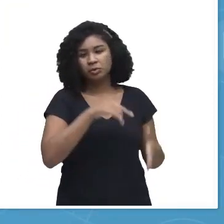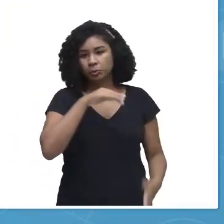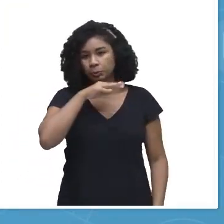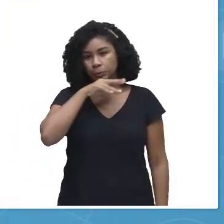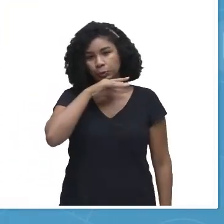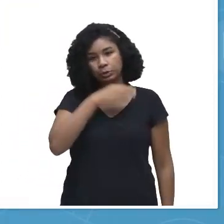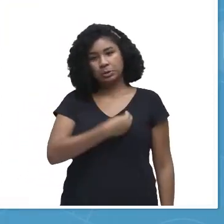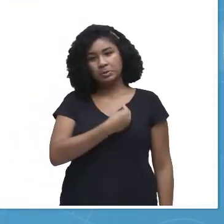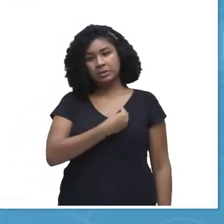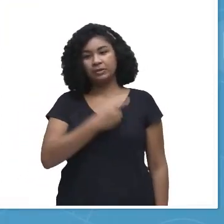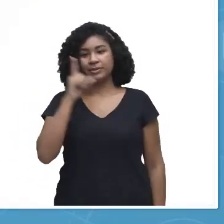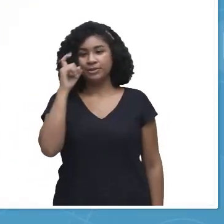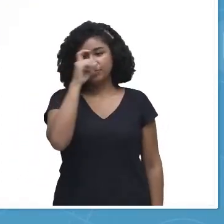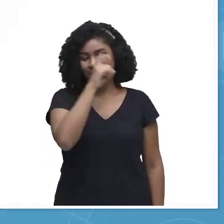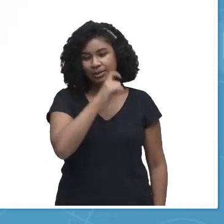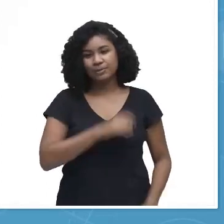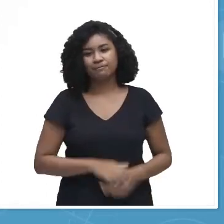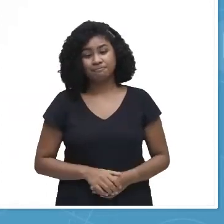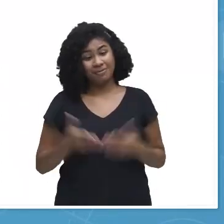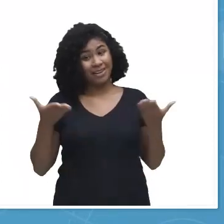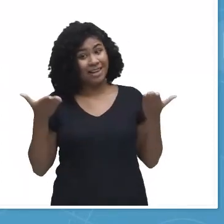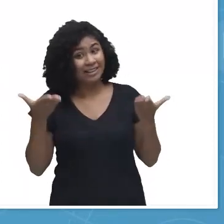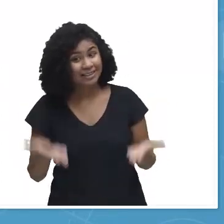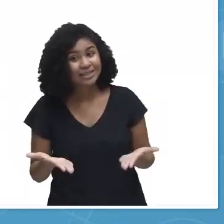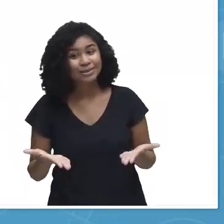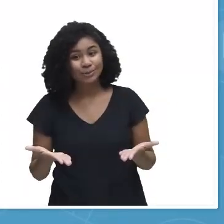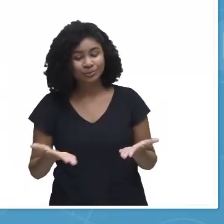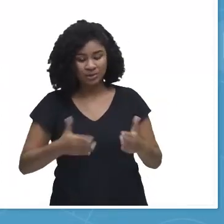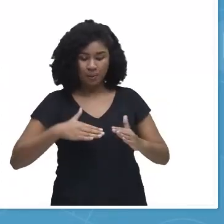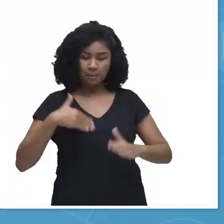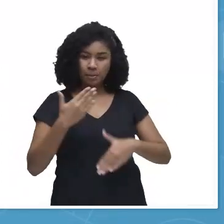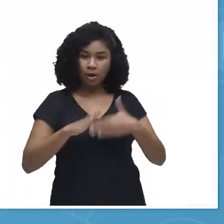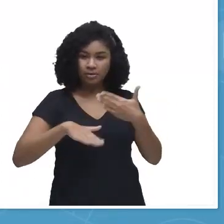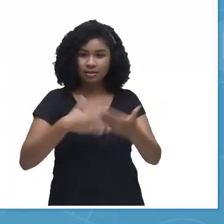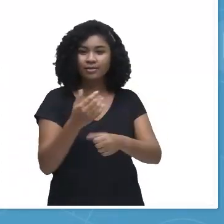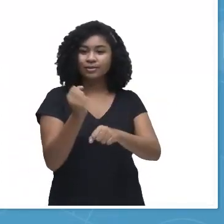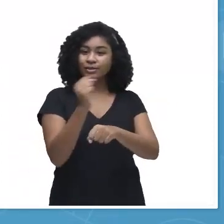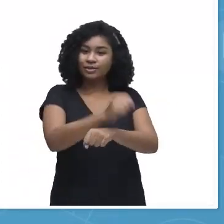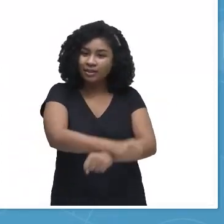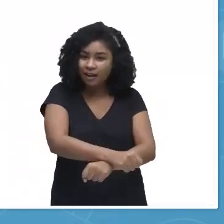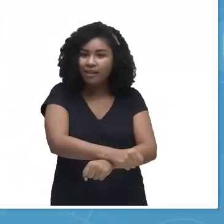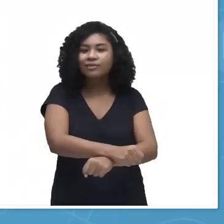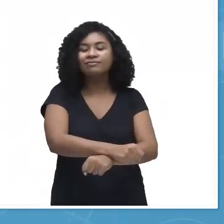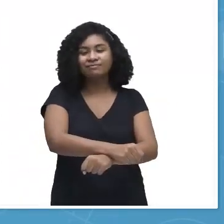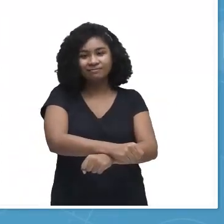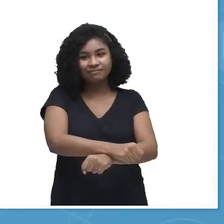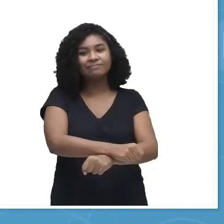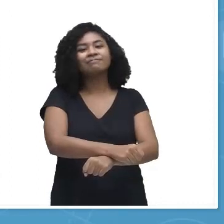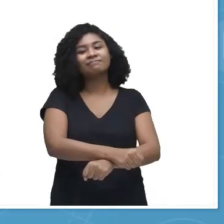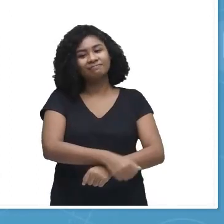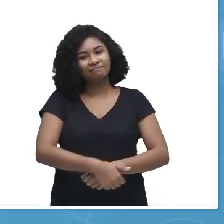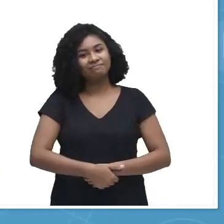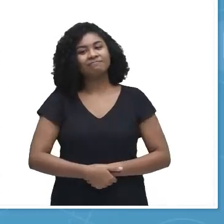esse o processo de escravização que o negro passou saindo da África para vir para o Brasil.